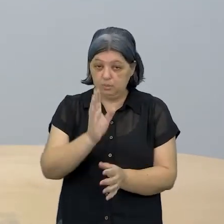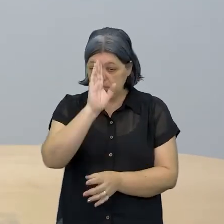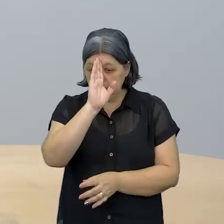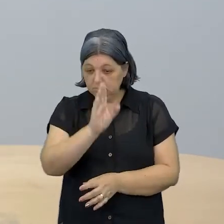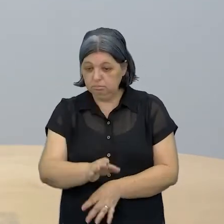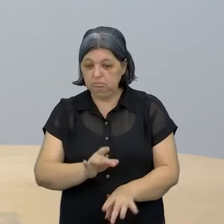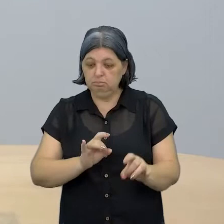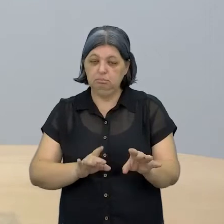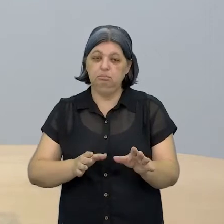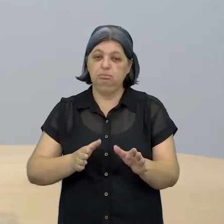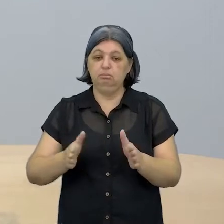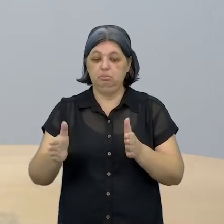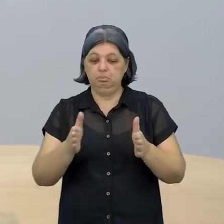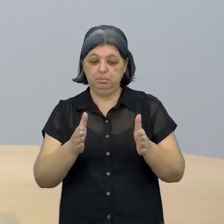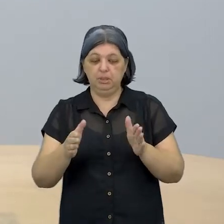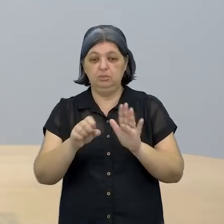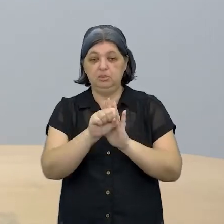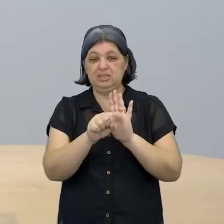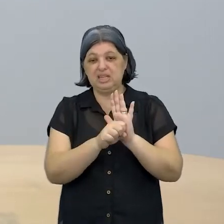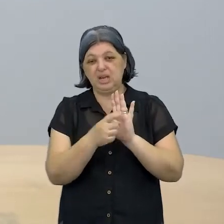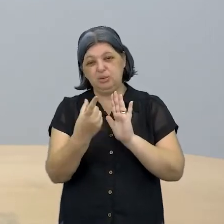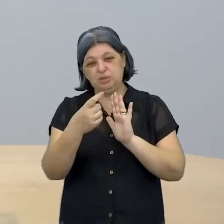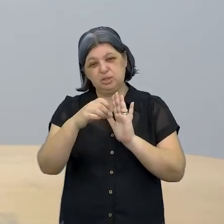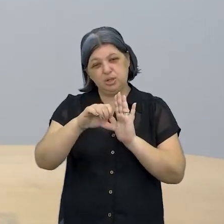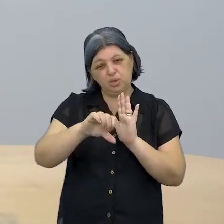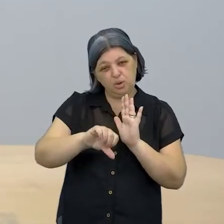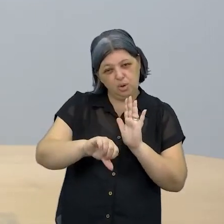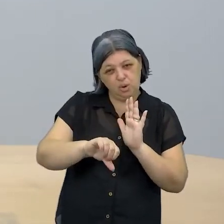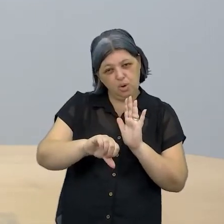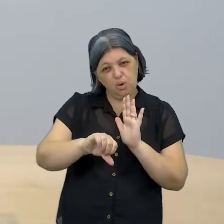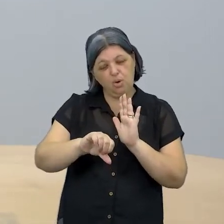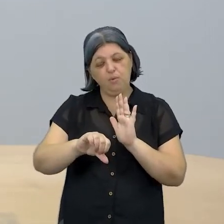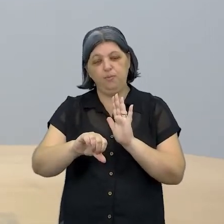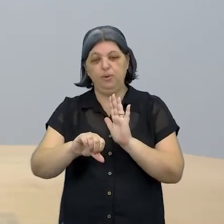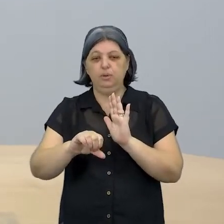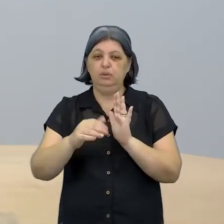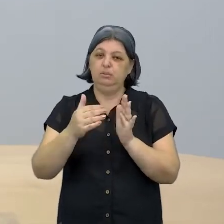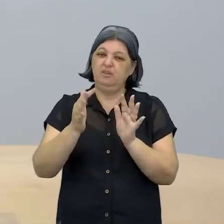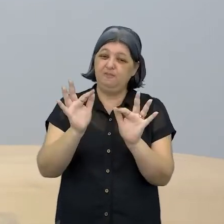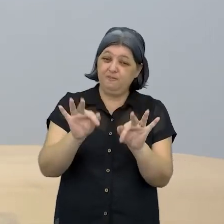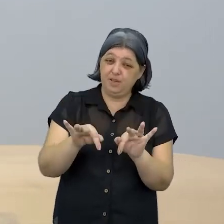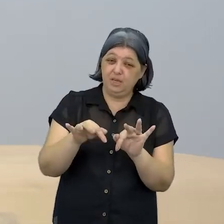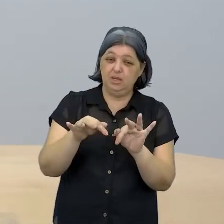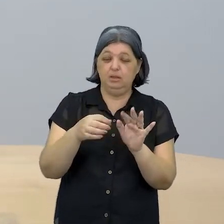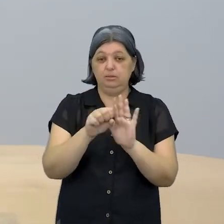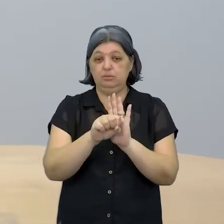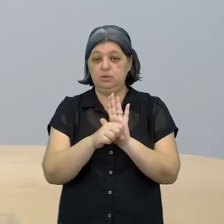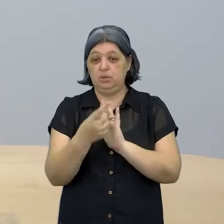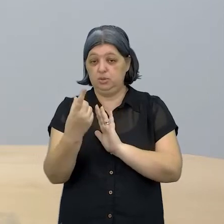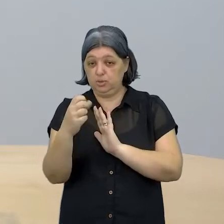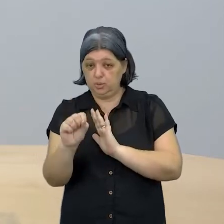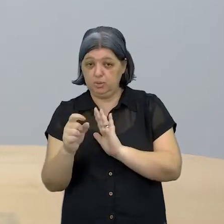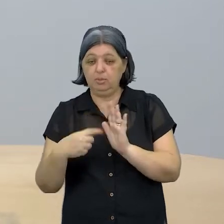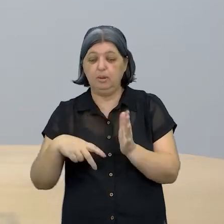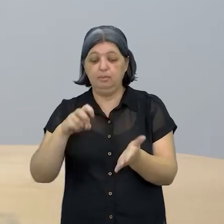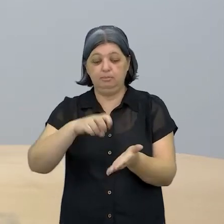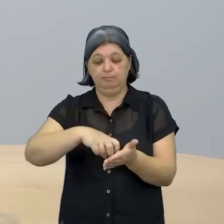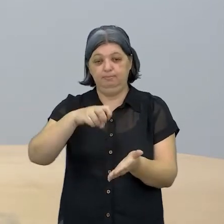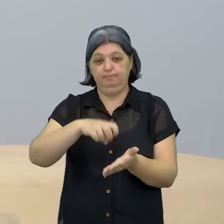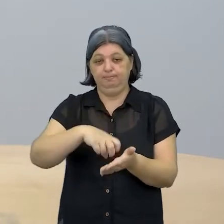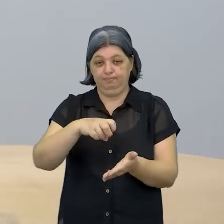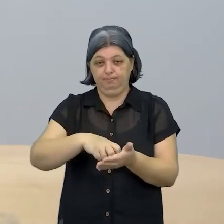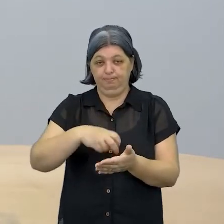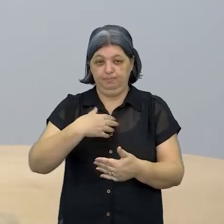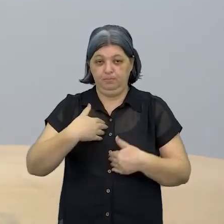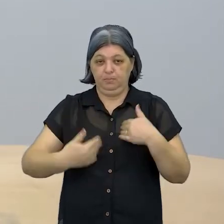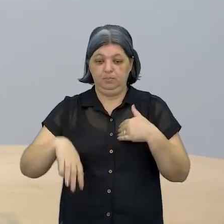momento, no século XIX, né? Finzinho do XVIII, começo do XIX, em que o suplício e a tortura do corpo